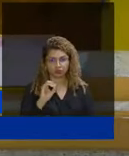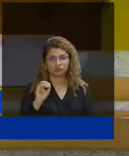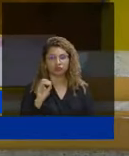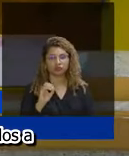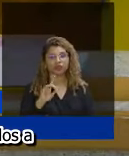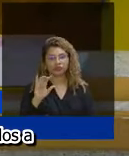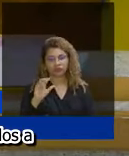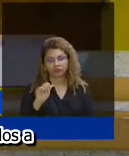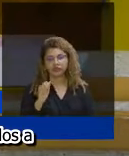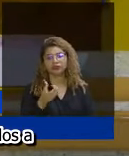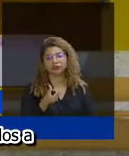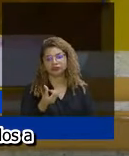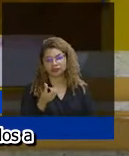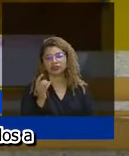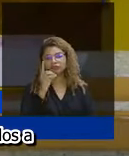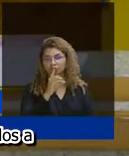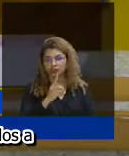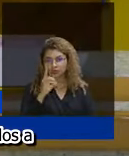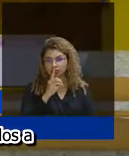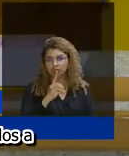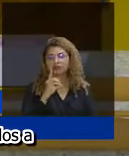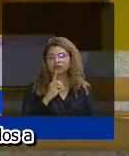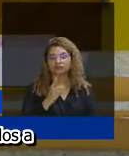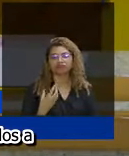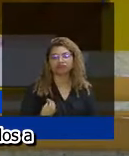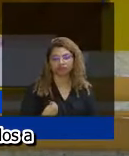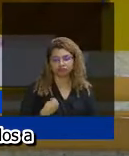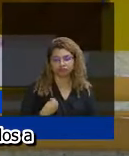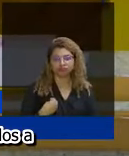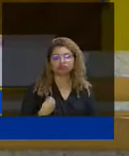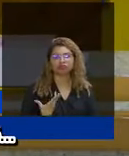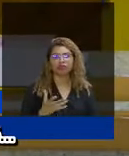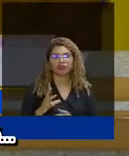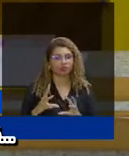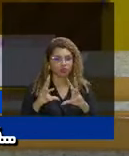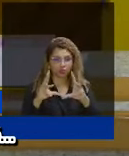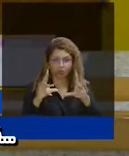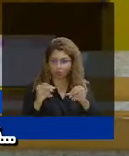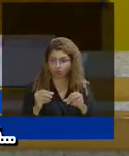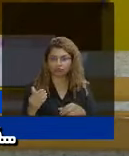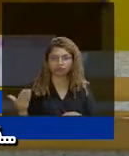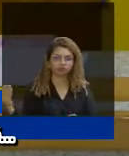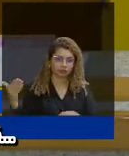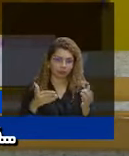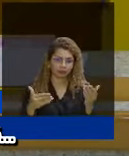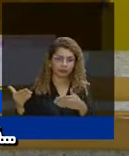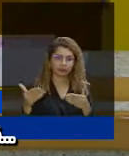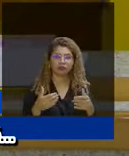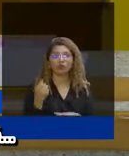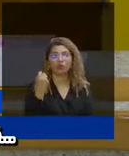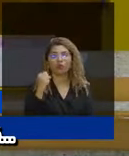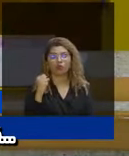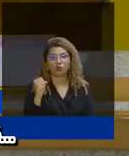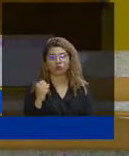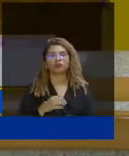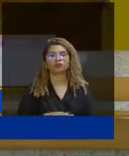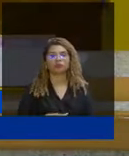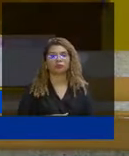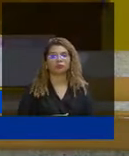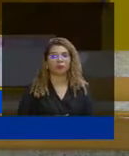6, isso. Então, no domingo, dia 6, já estão todos convocados a partir das 8 horas da manhã, certo? E aí